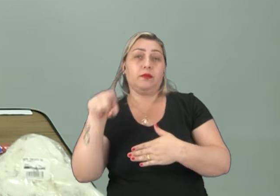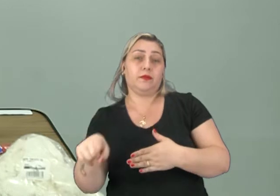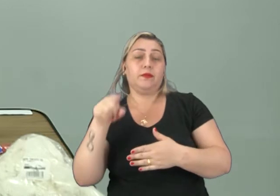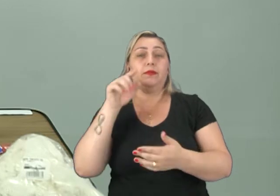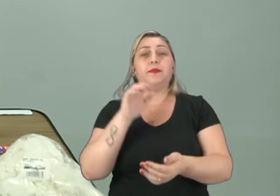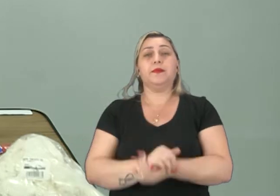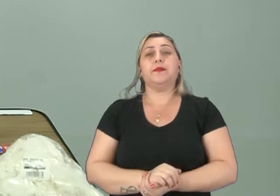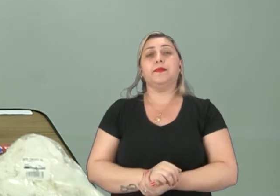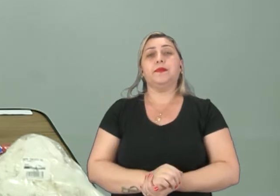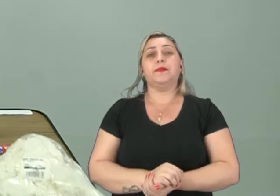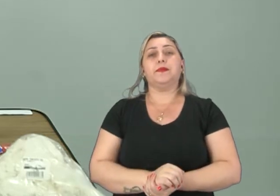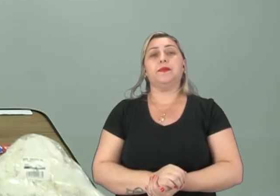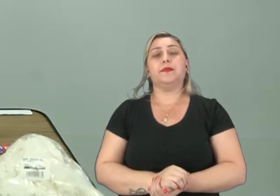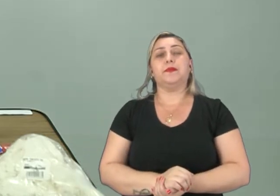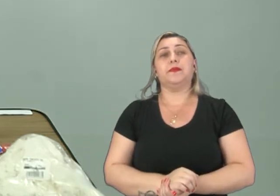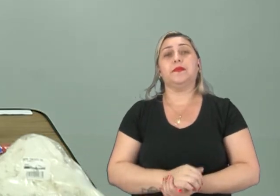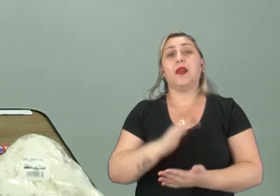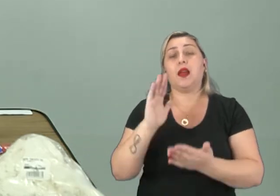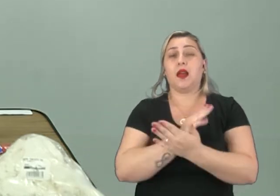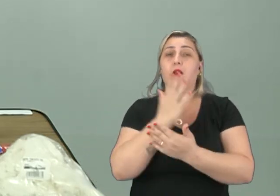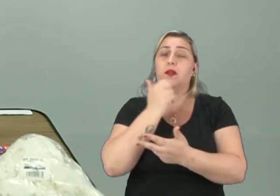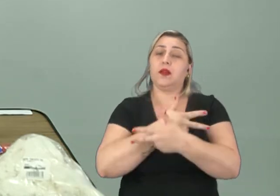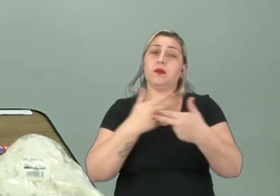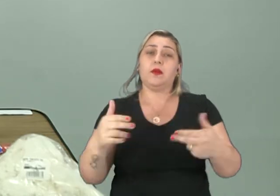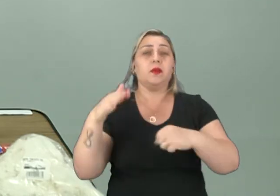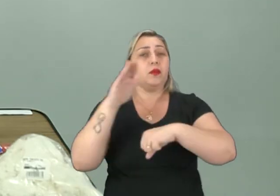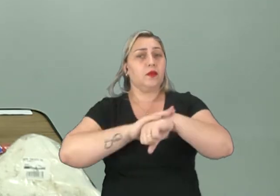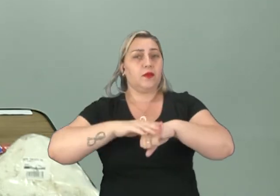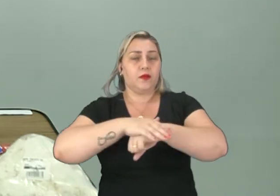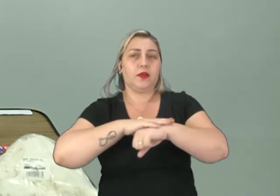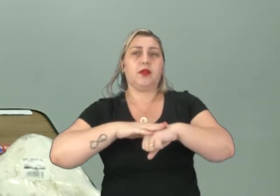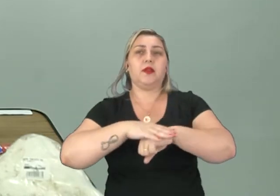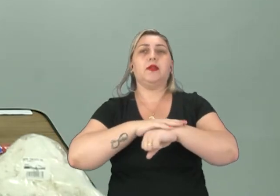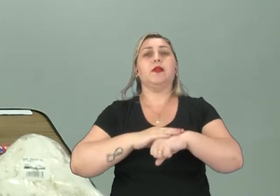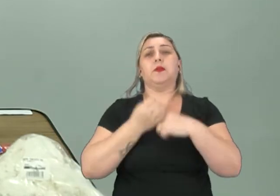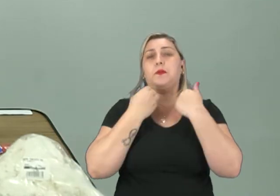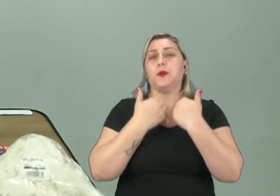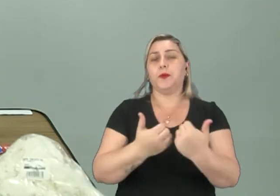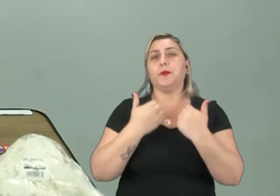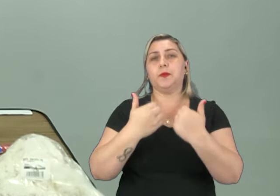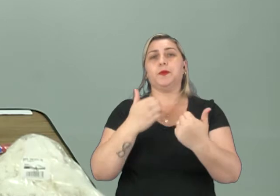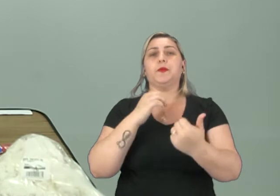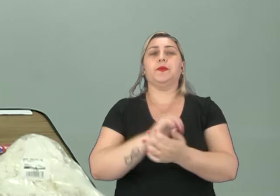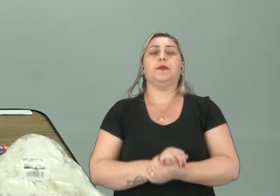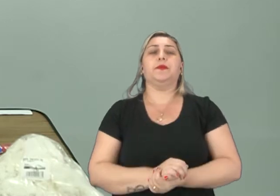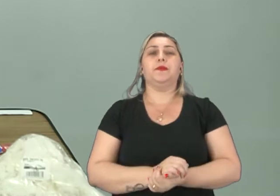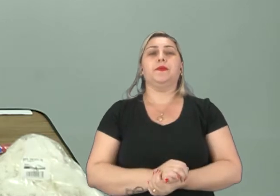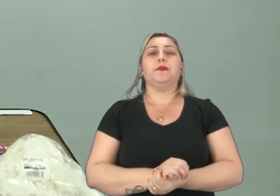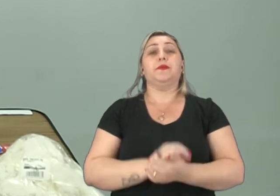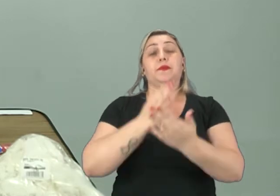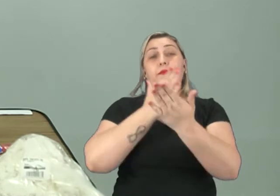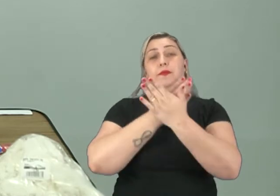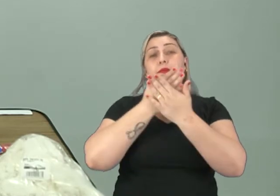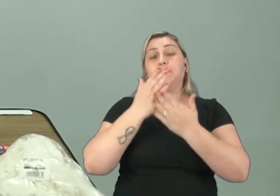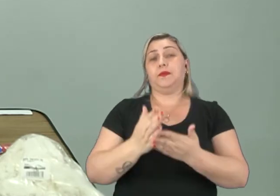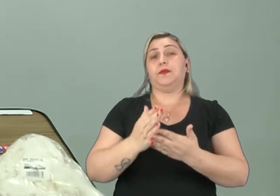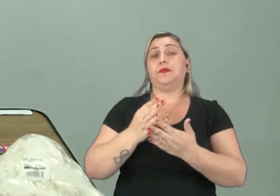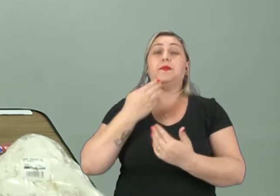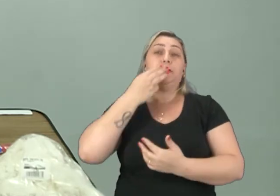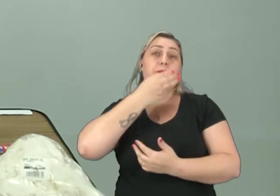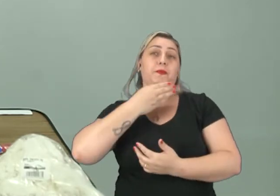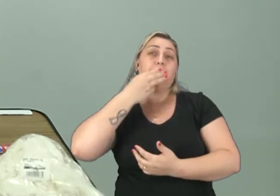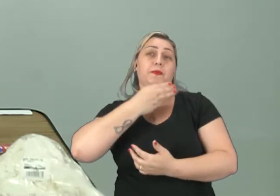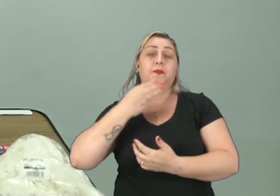vocês alguns alimentos para a gente conversar sobre eles, tá bom? Vamos começar aqui pelo